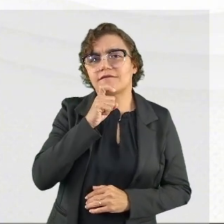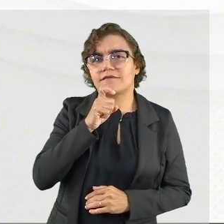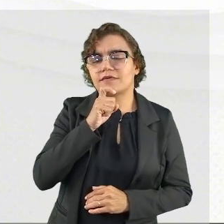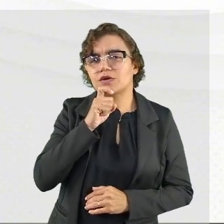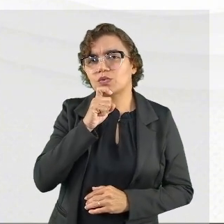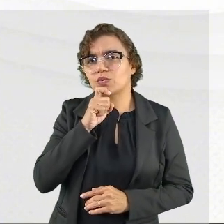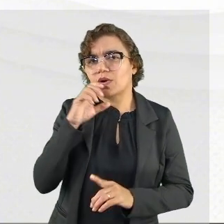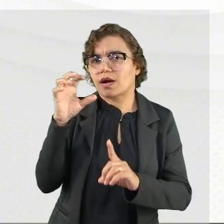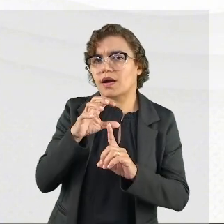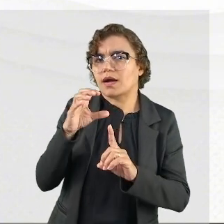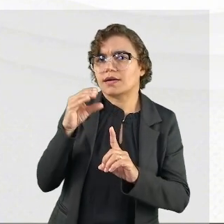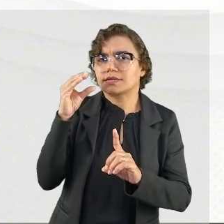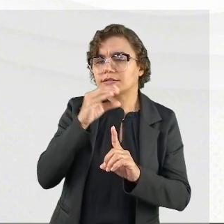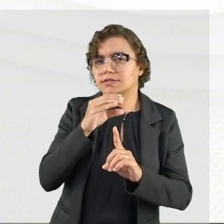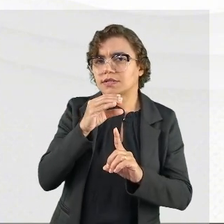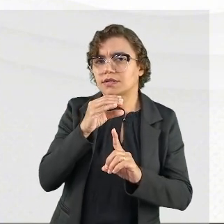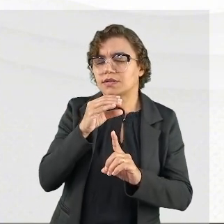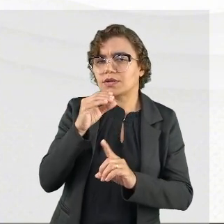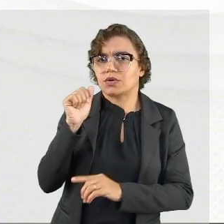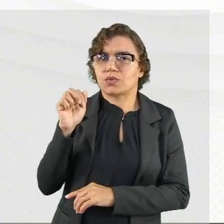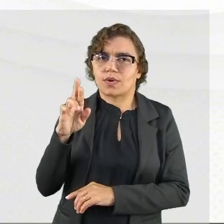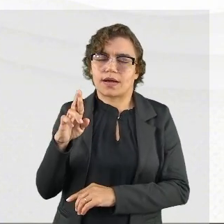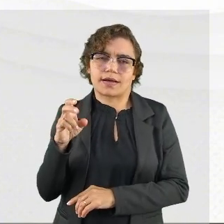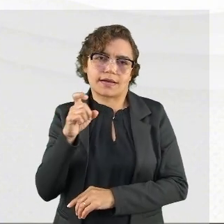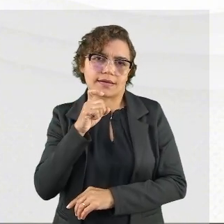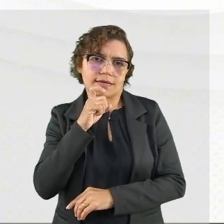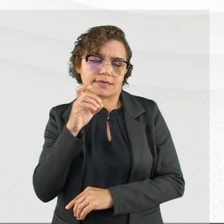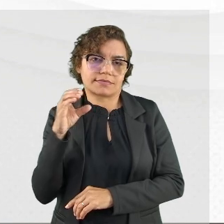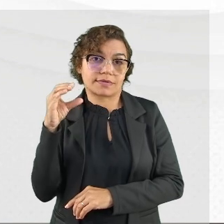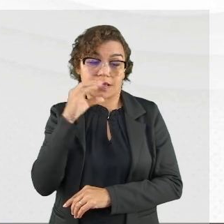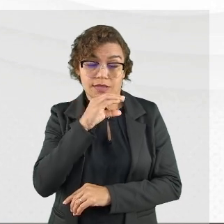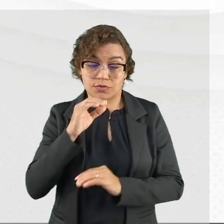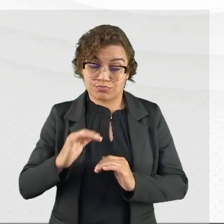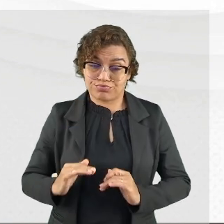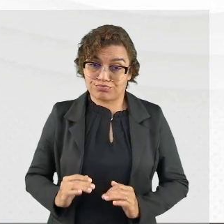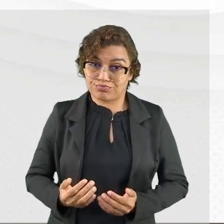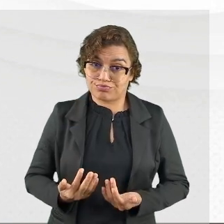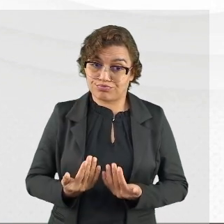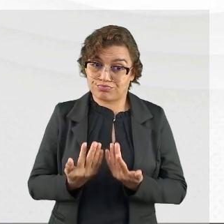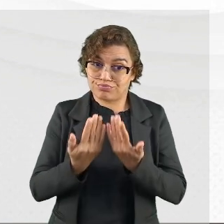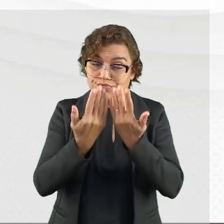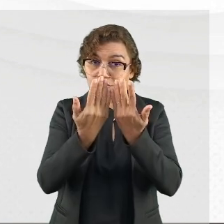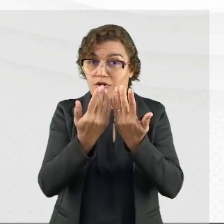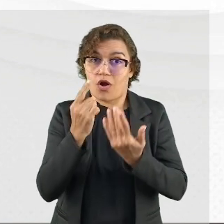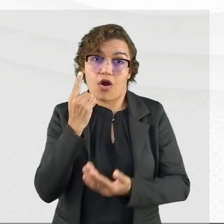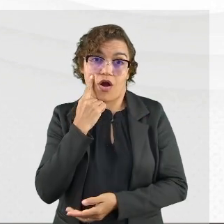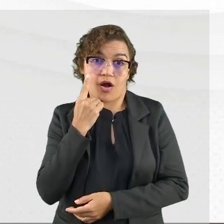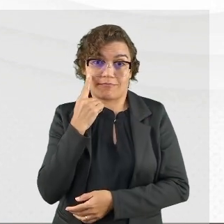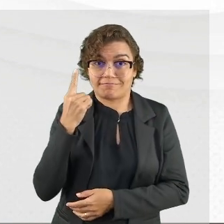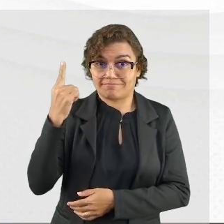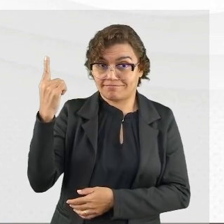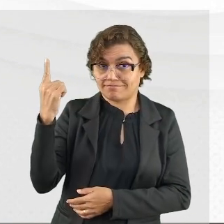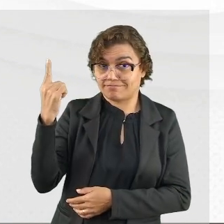aquecer e esse ar quente subir. O ar-condicionado pega o ar quente, resfria, fazendo ele descer.